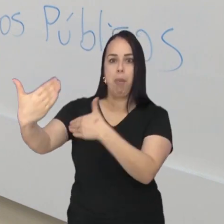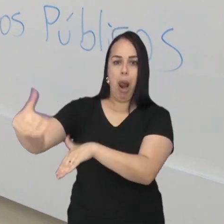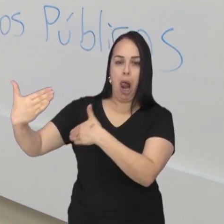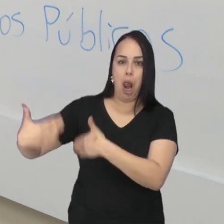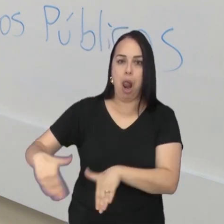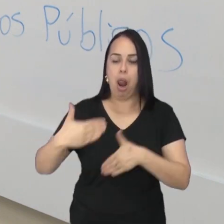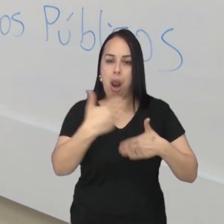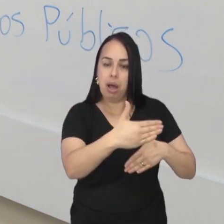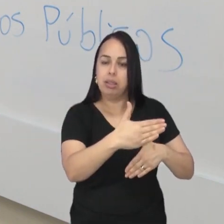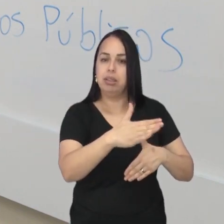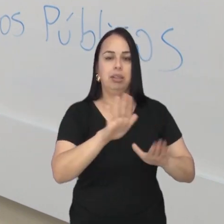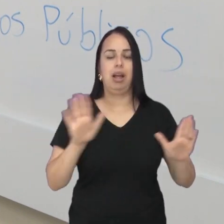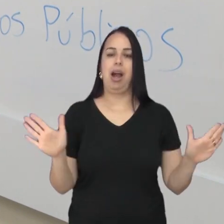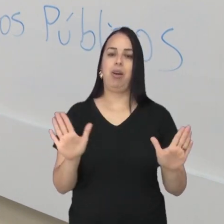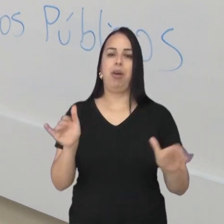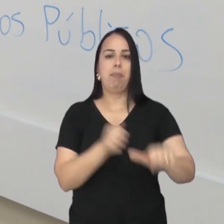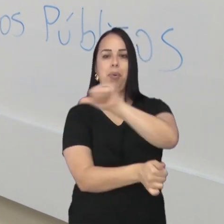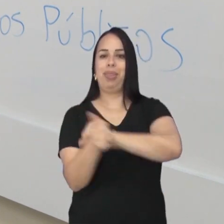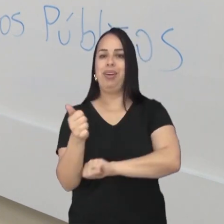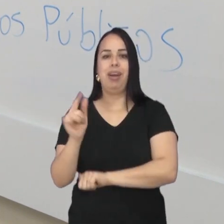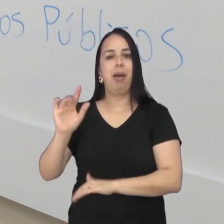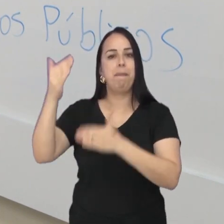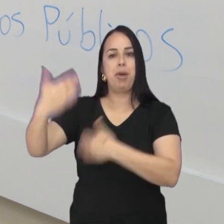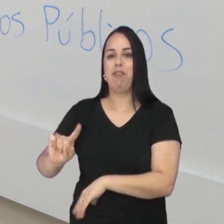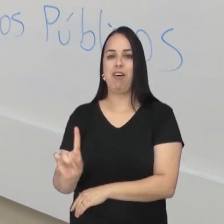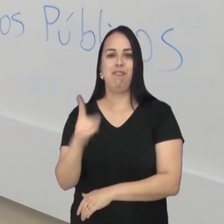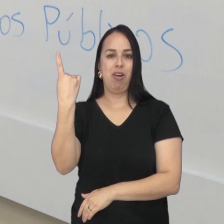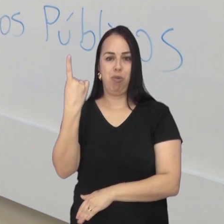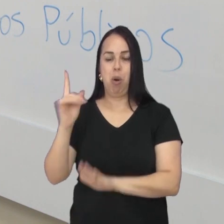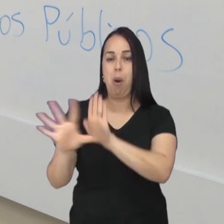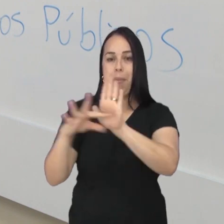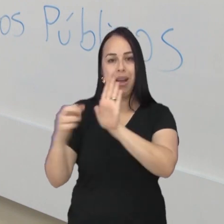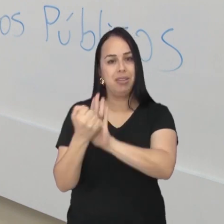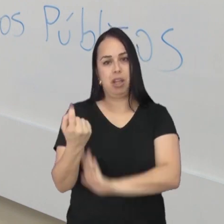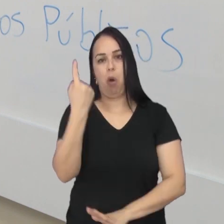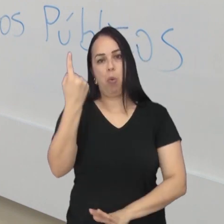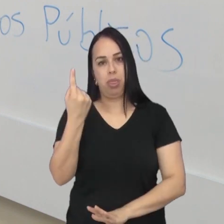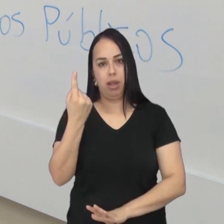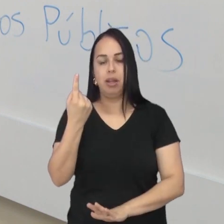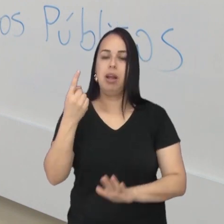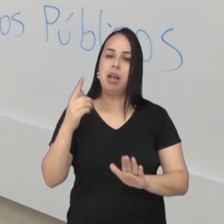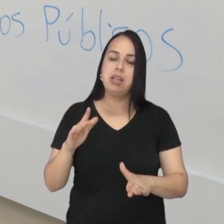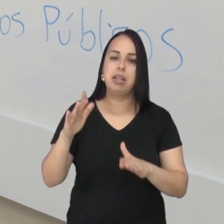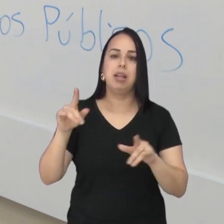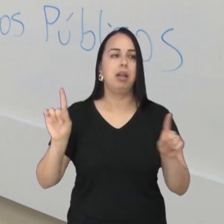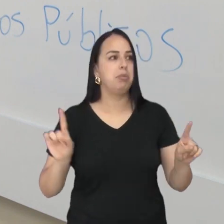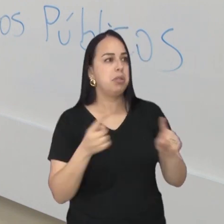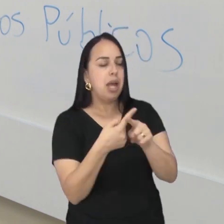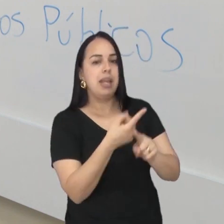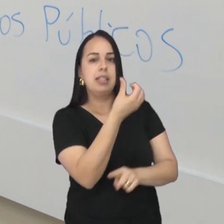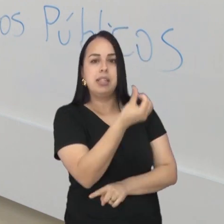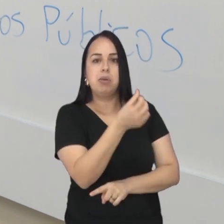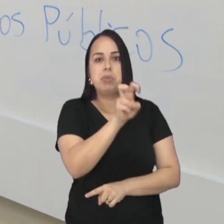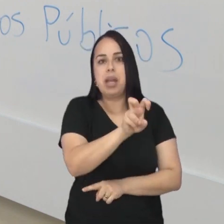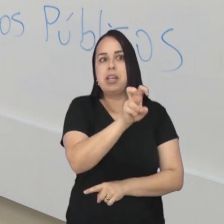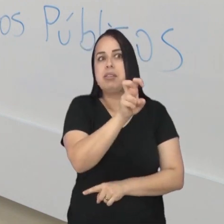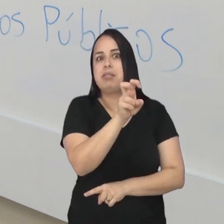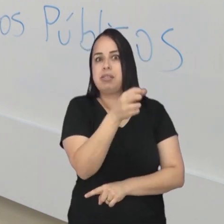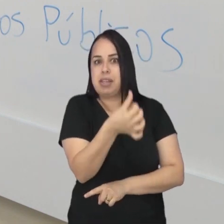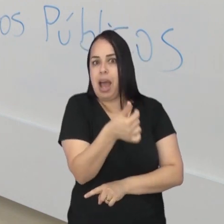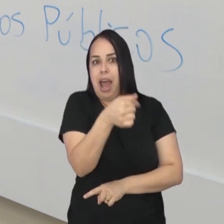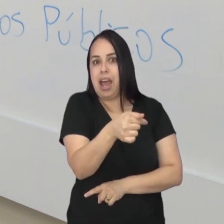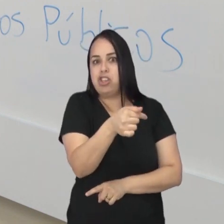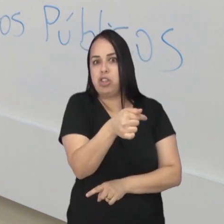se inscrever para um único órgão e um cargo específico, agora com a inscrição e numa única prova, você vai concorrer às vezes para 5, 6,